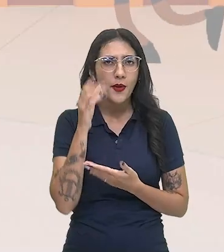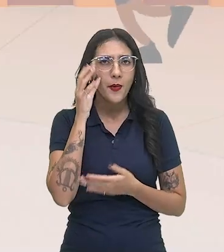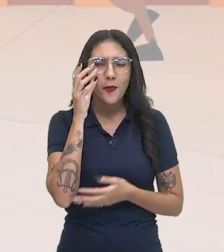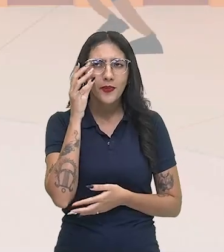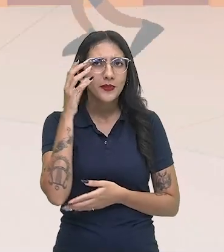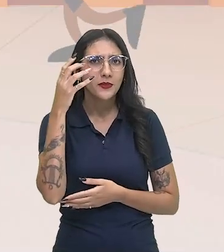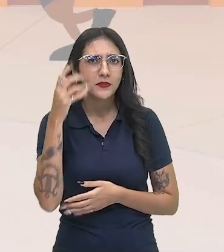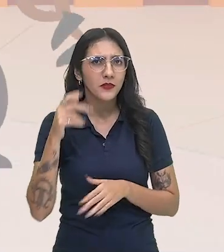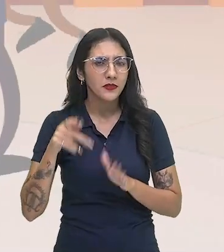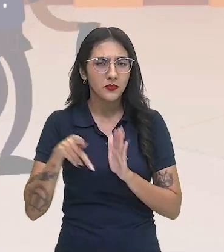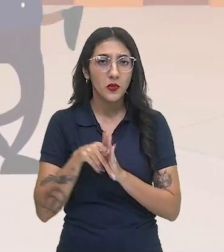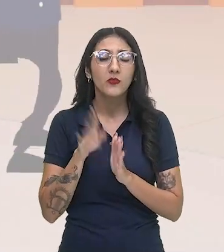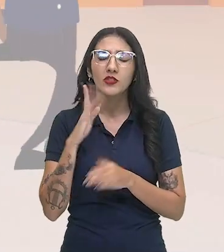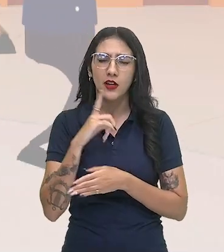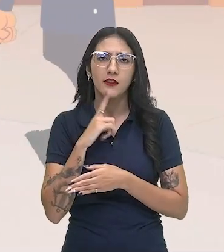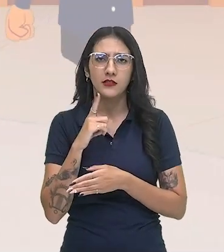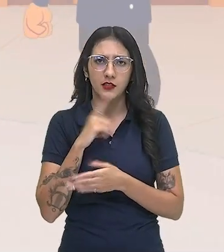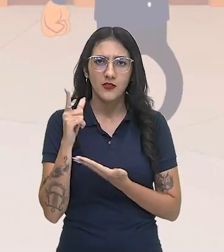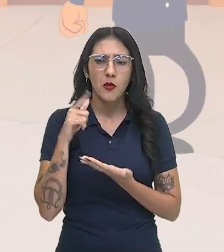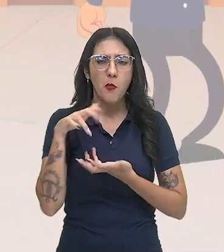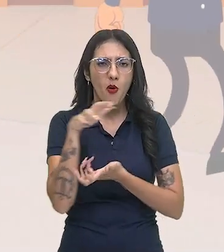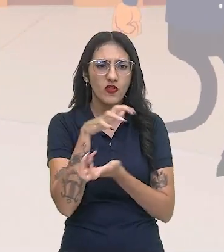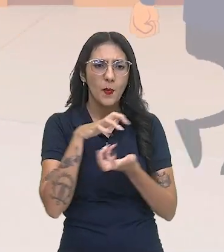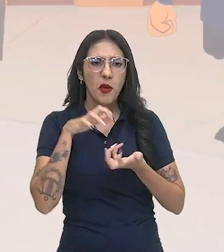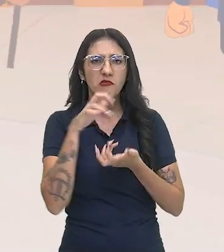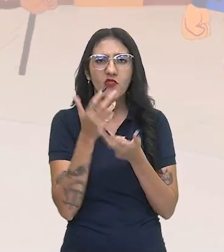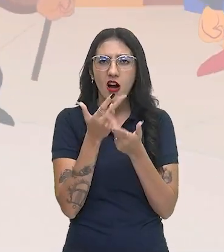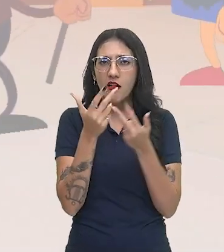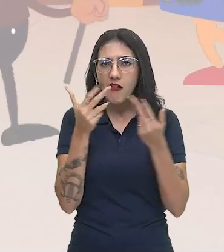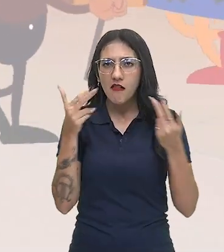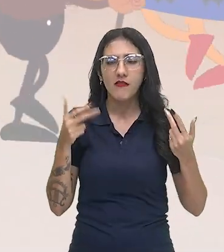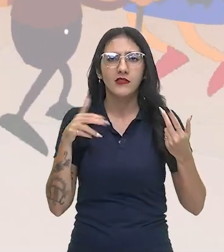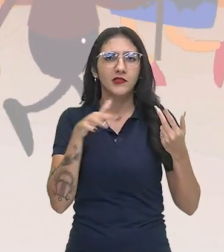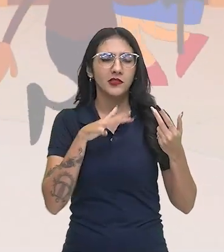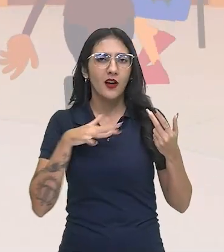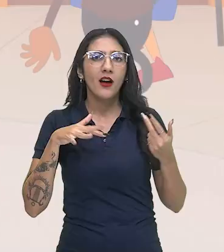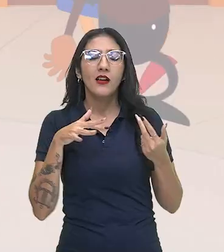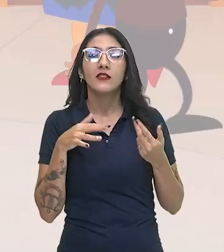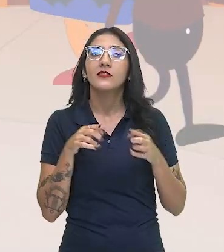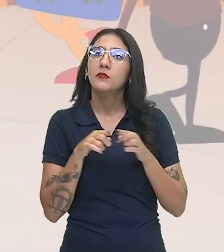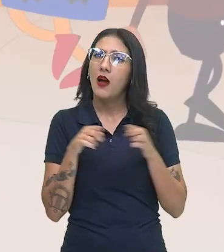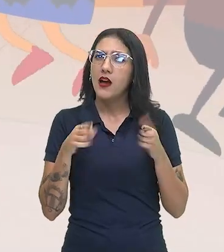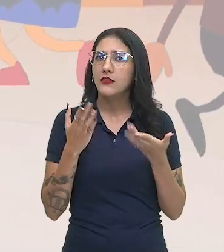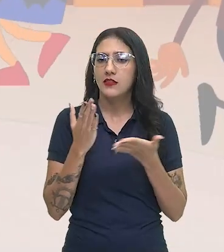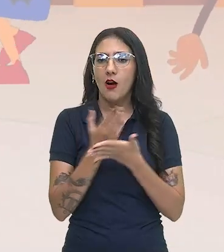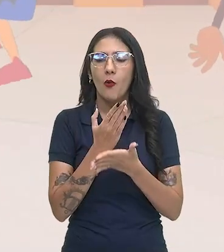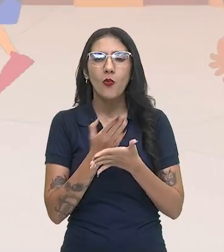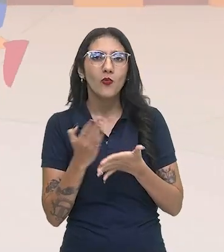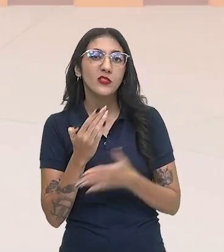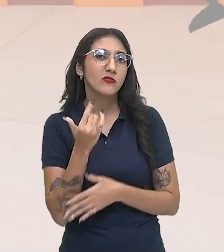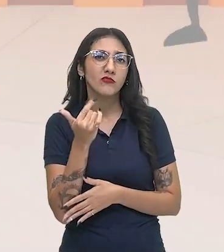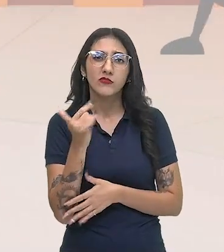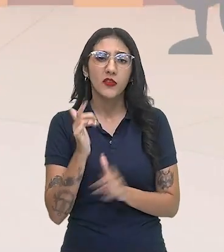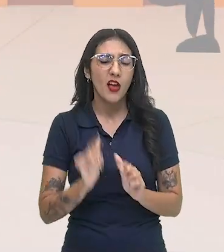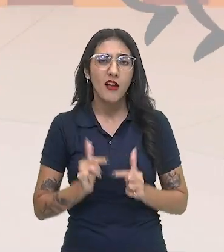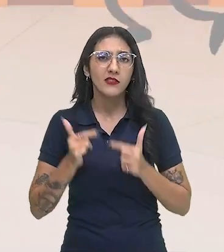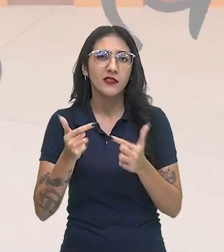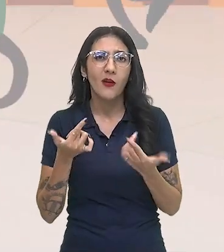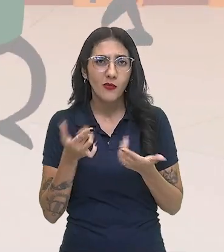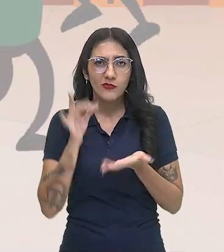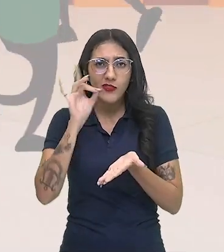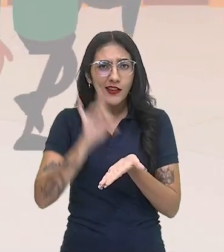houveram aí algumas, aliás, muitas, na nossa história, mas algumas, como já disse, não chegaram a